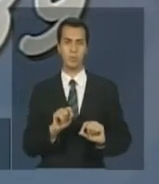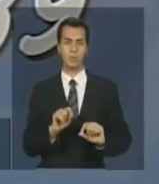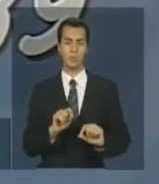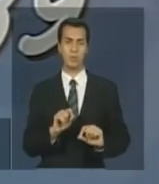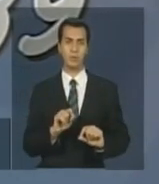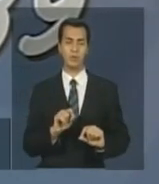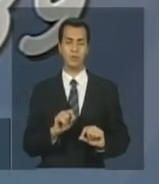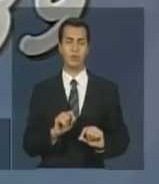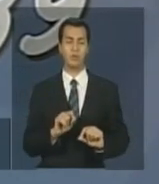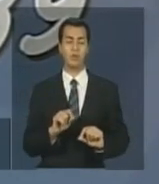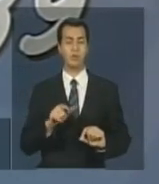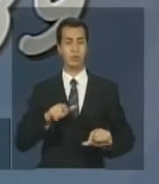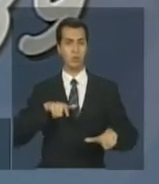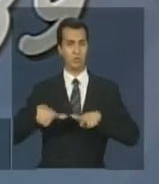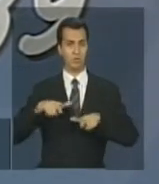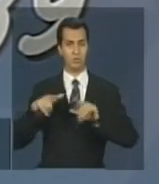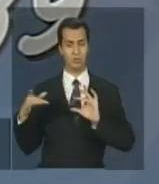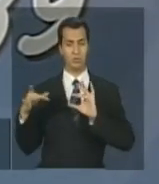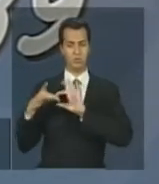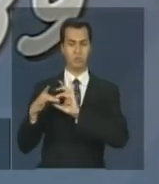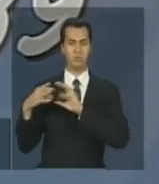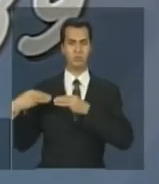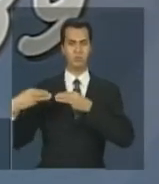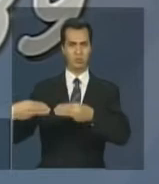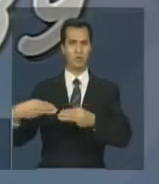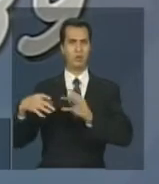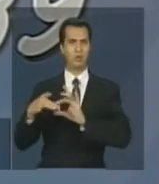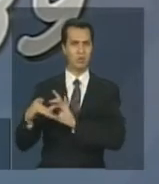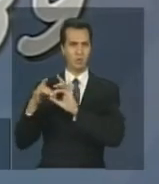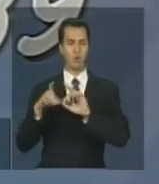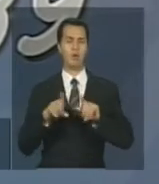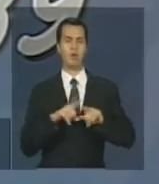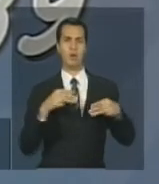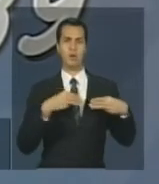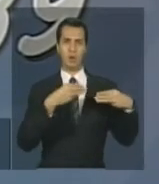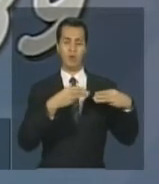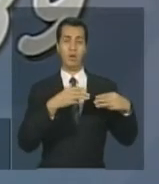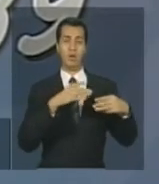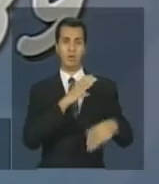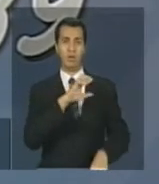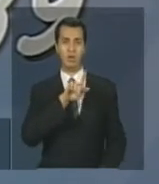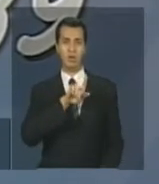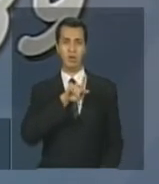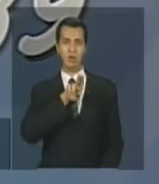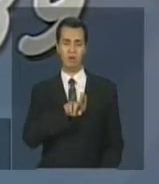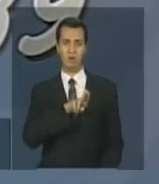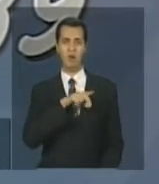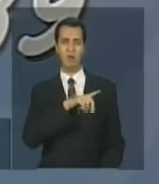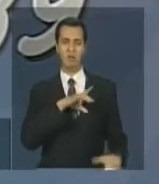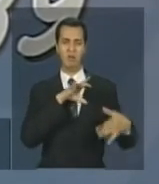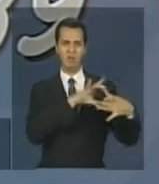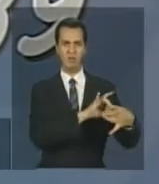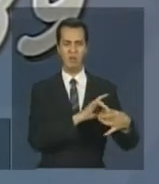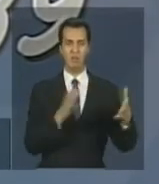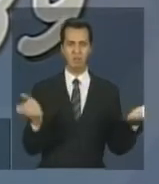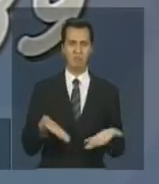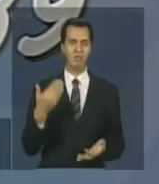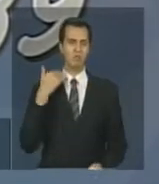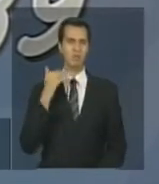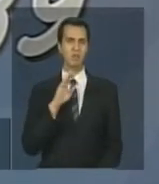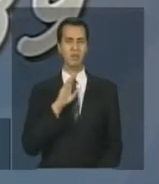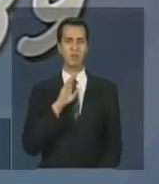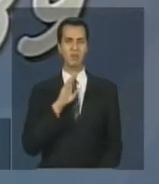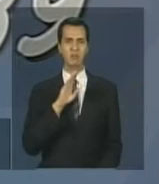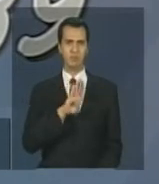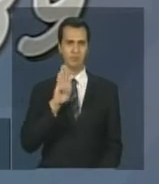numa atuação conjunta com o Ministério da Integração com a seja u com a controladoria-geral da União o banco junto com